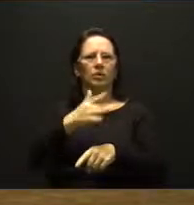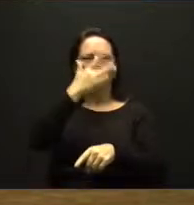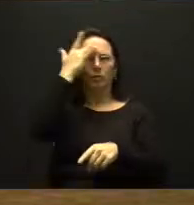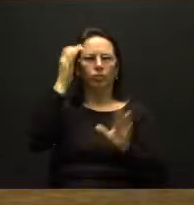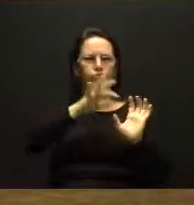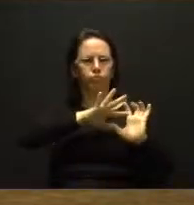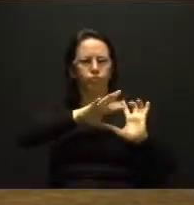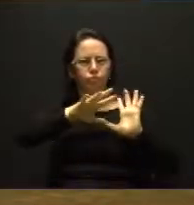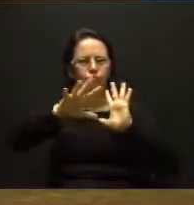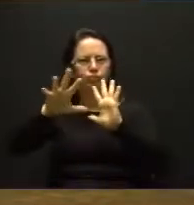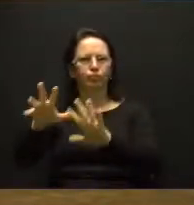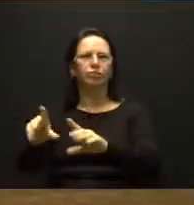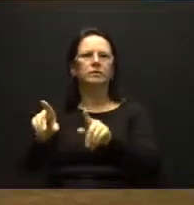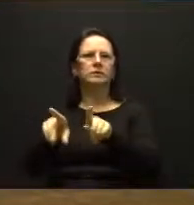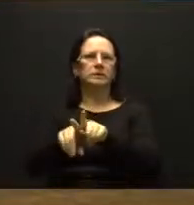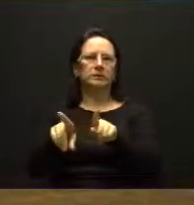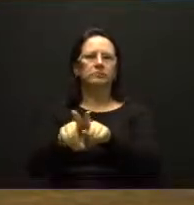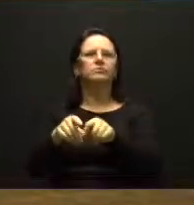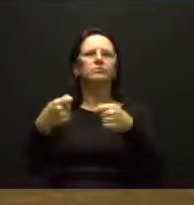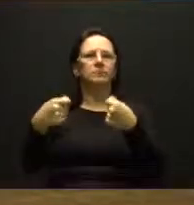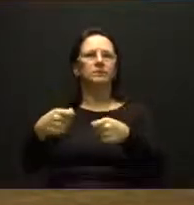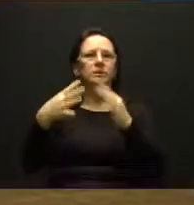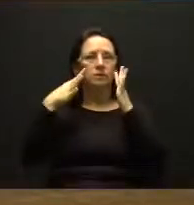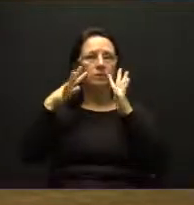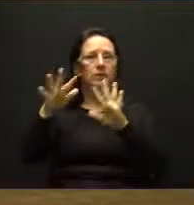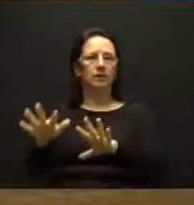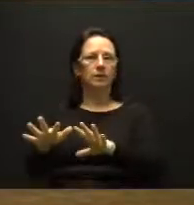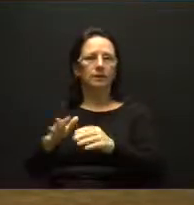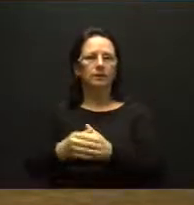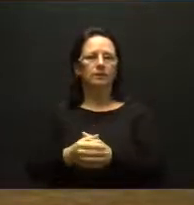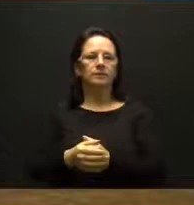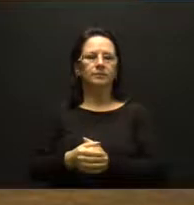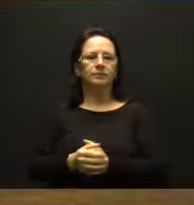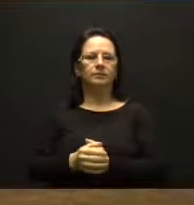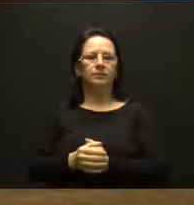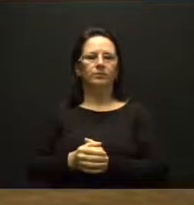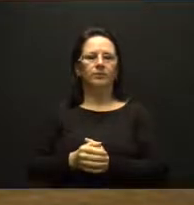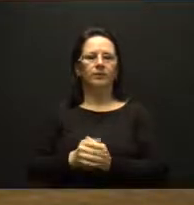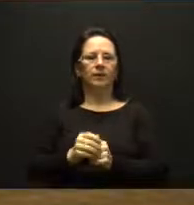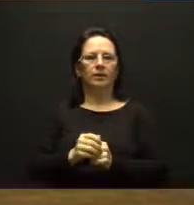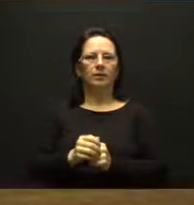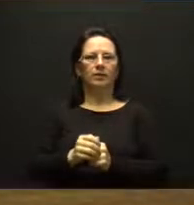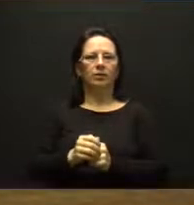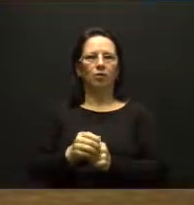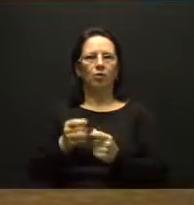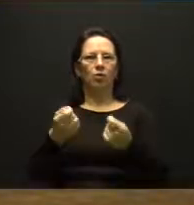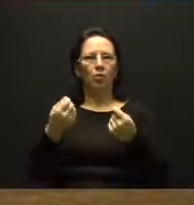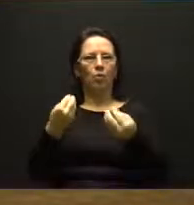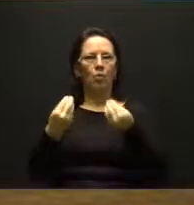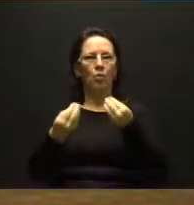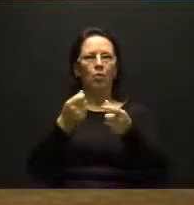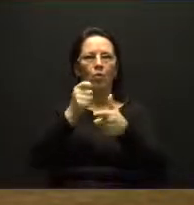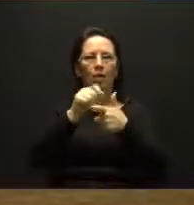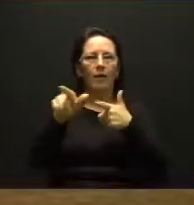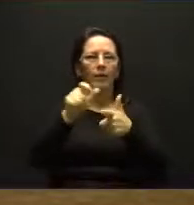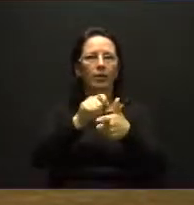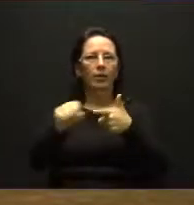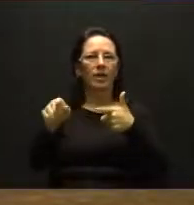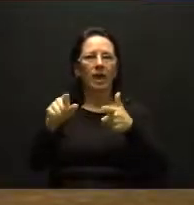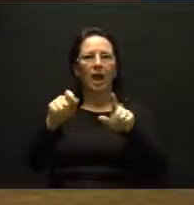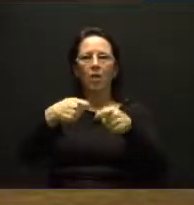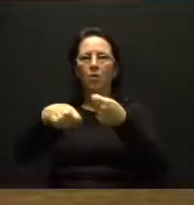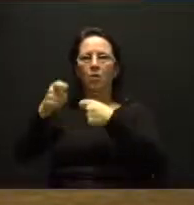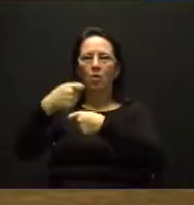vossa excelência colocou aqui e realmente é impossível a lugar qualquer comércio ou